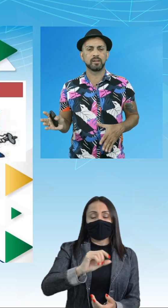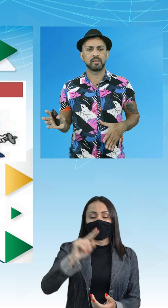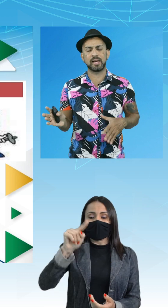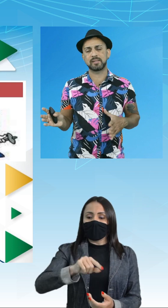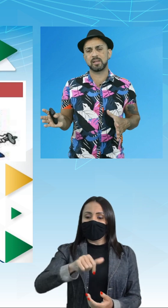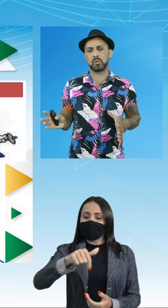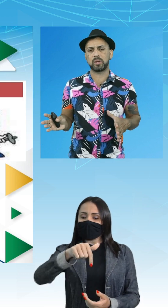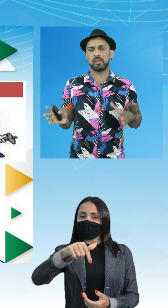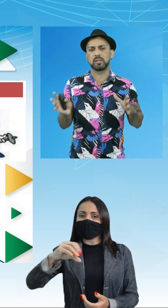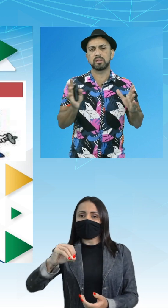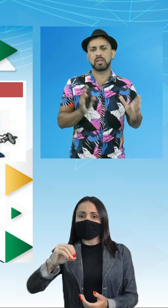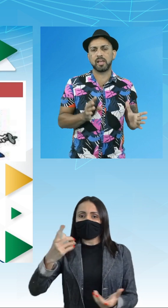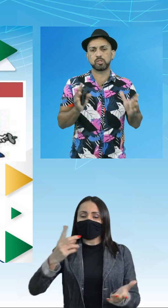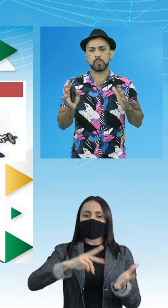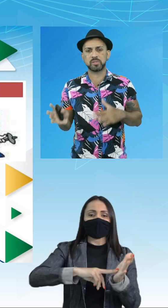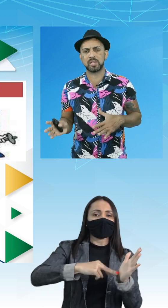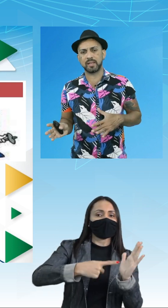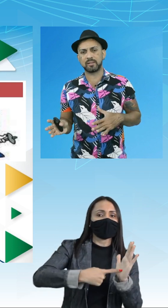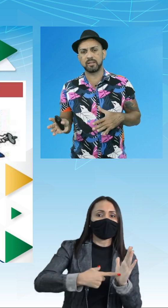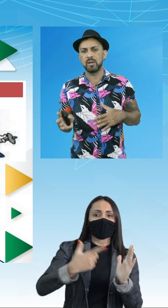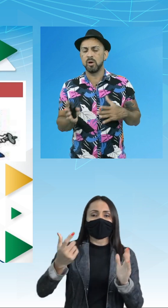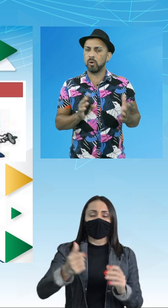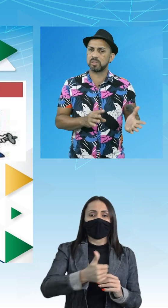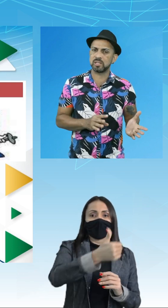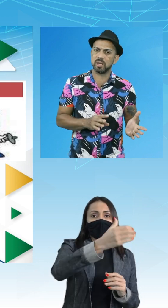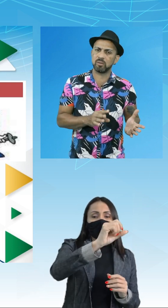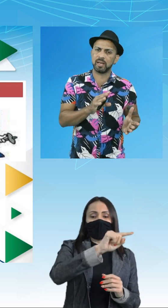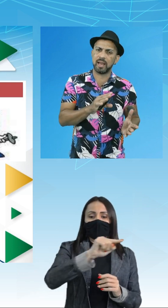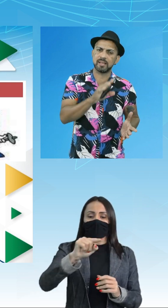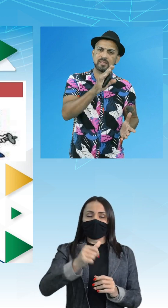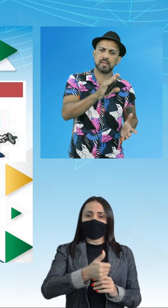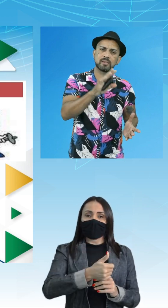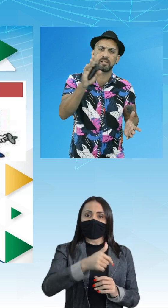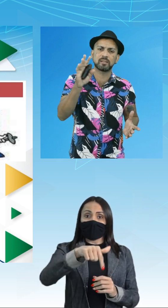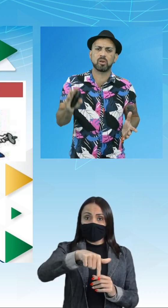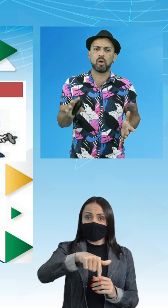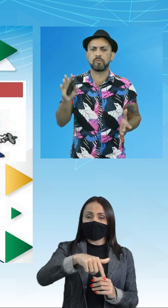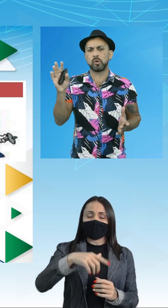100/70, quer dizer o quê? 10 por 7, ou se não tem lá